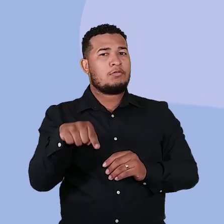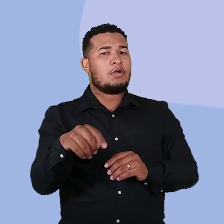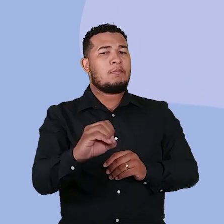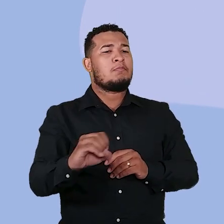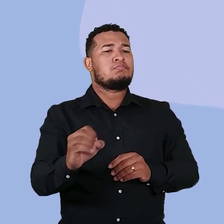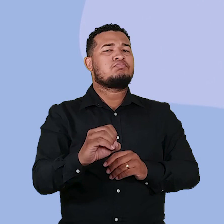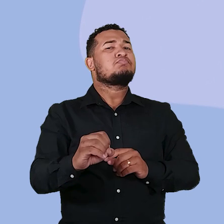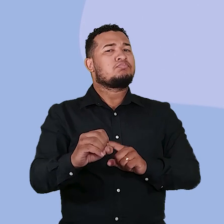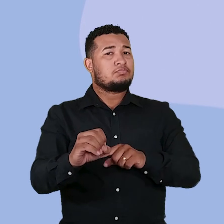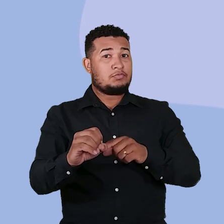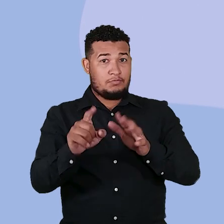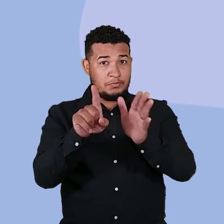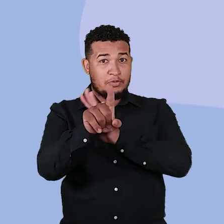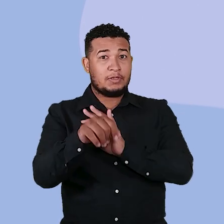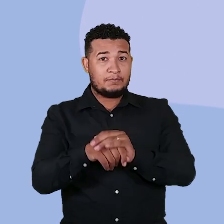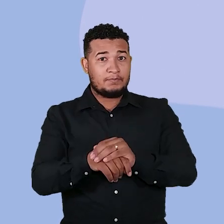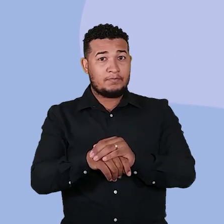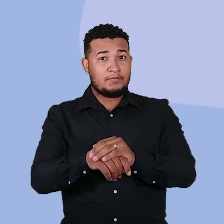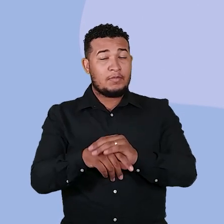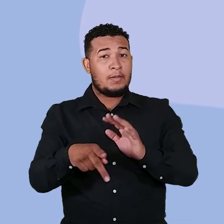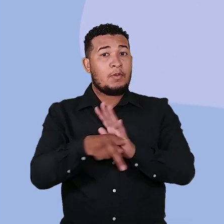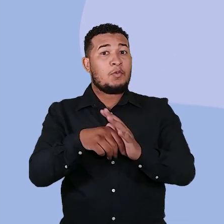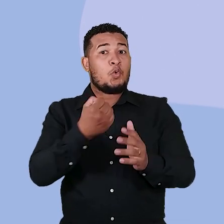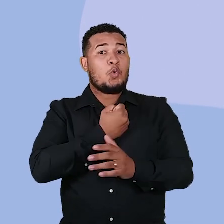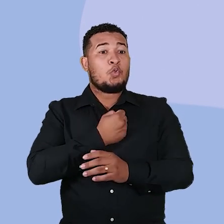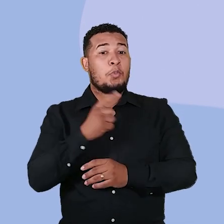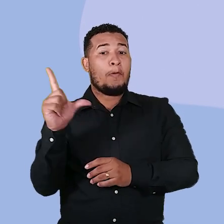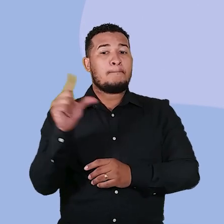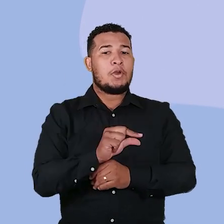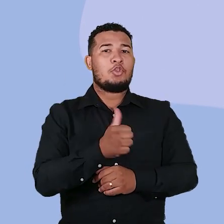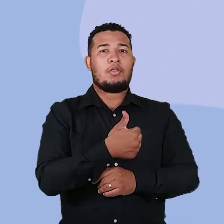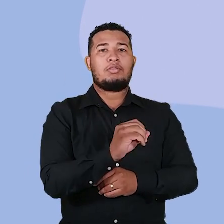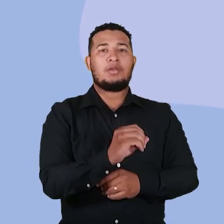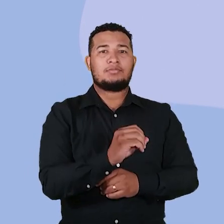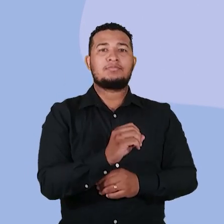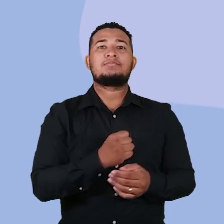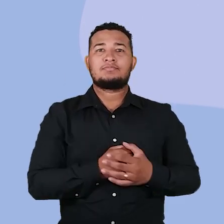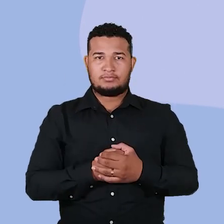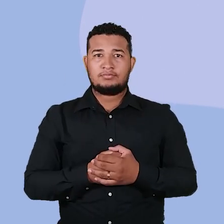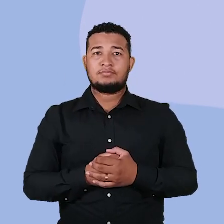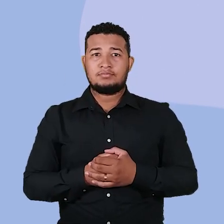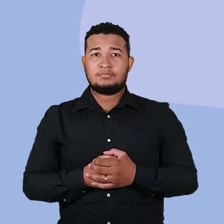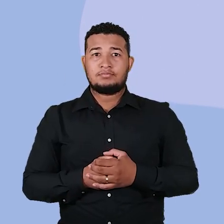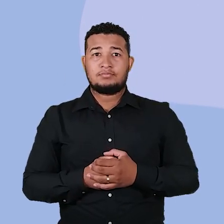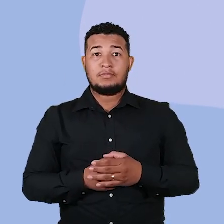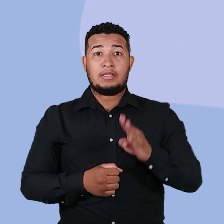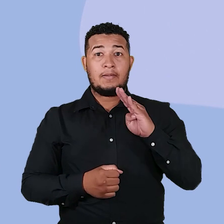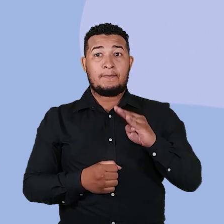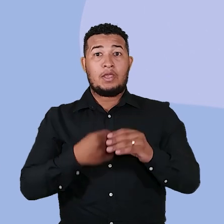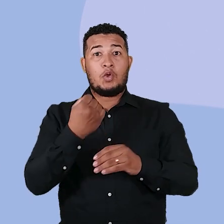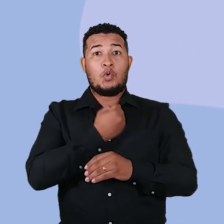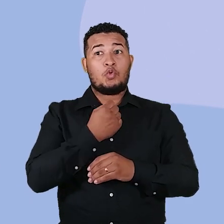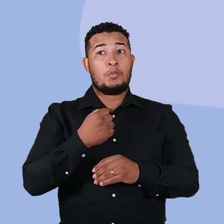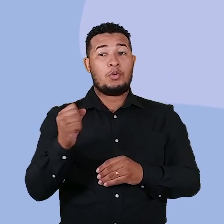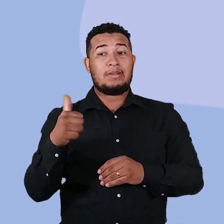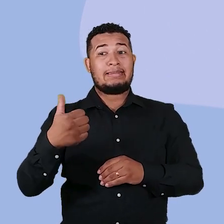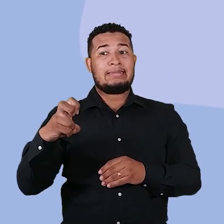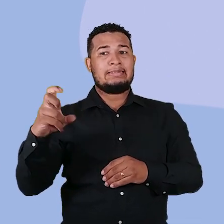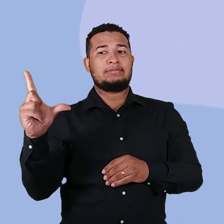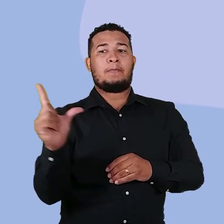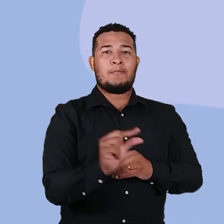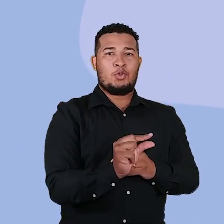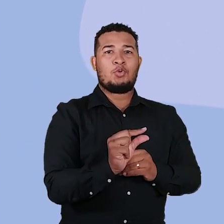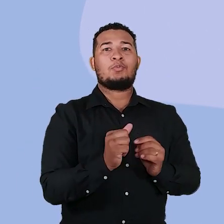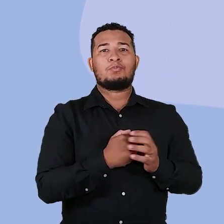se liga em ops perguntar o número menor que 10 e haver um número